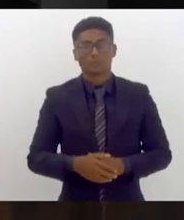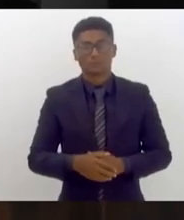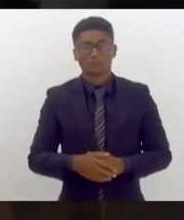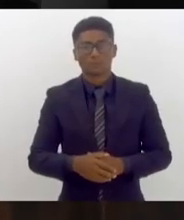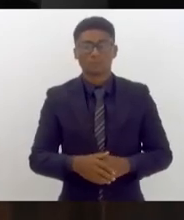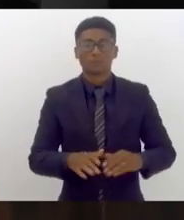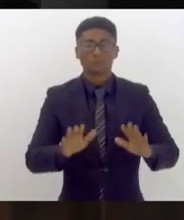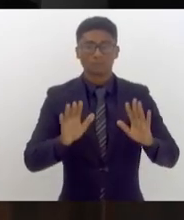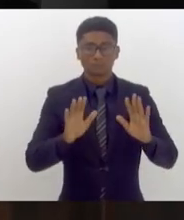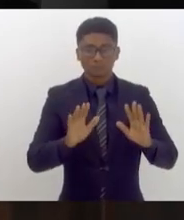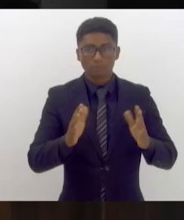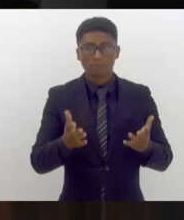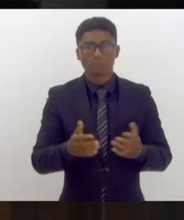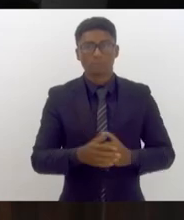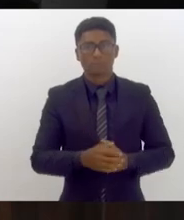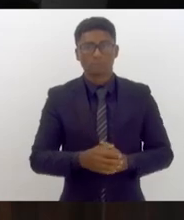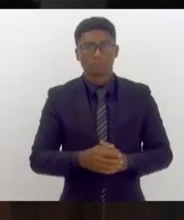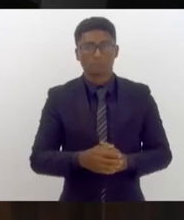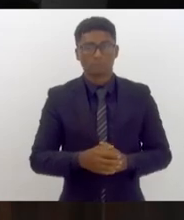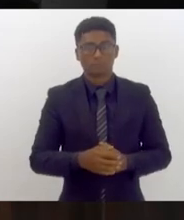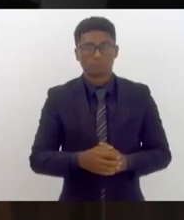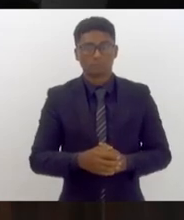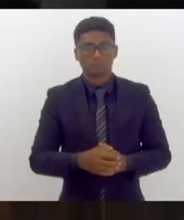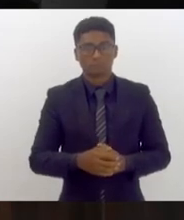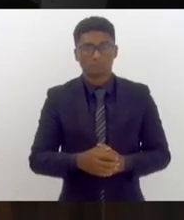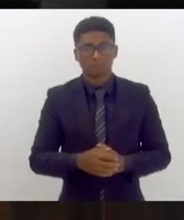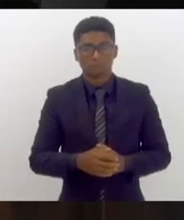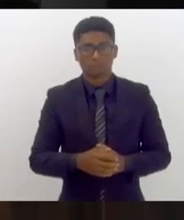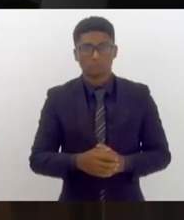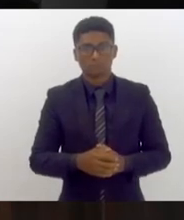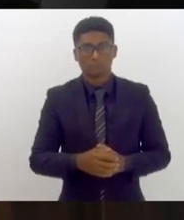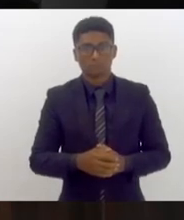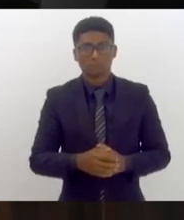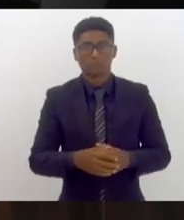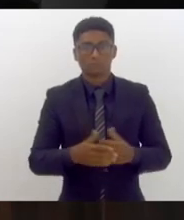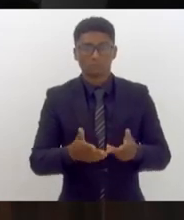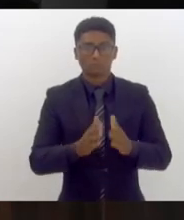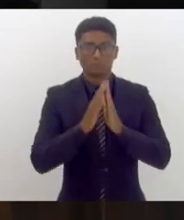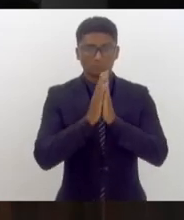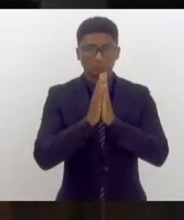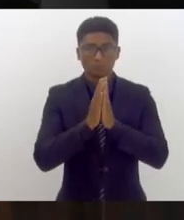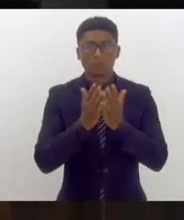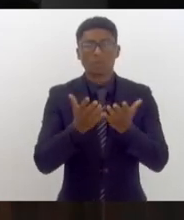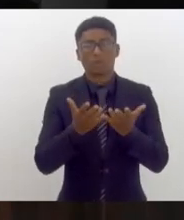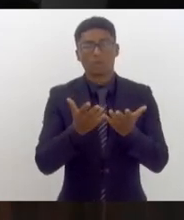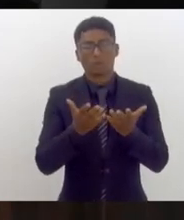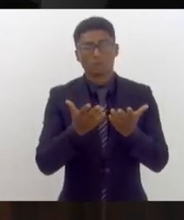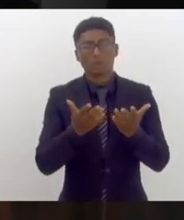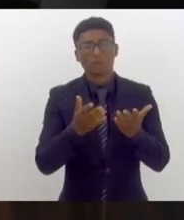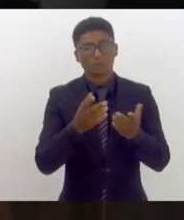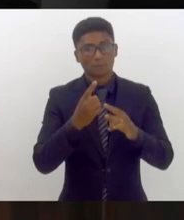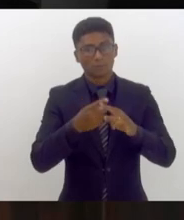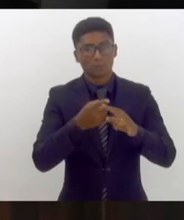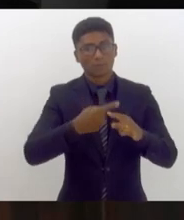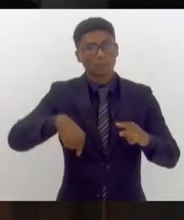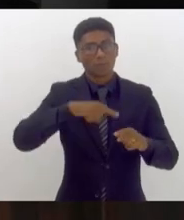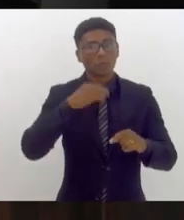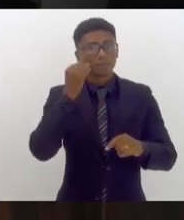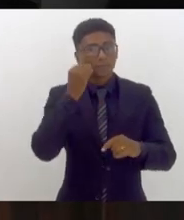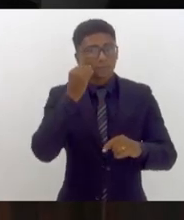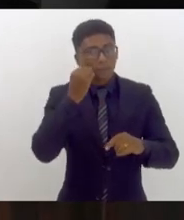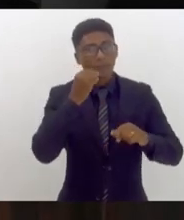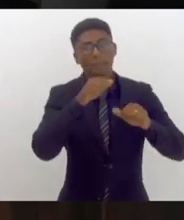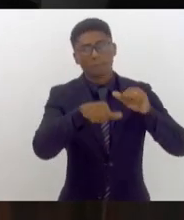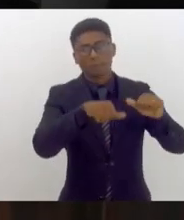trabalhos. Mas, enfim, quero só estar prestando obediência a cada um dos senhores e das senhoras, que as mudanças que a gente vai tentar implementar